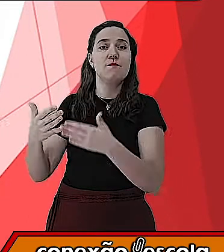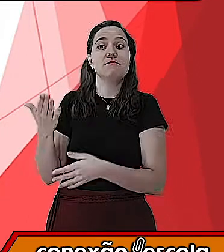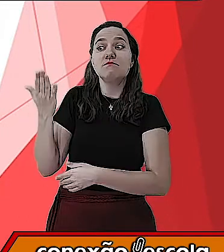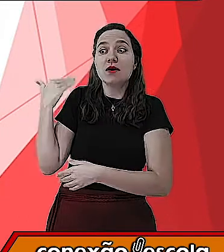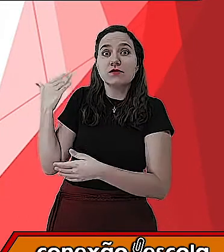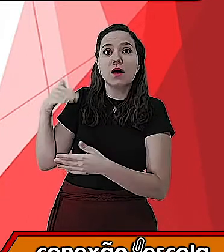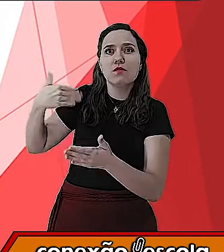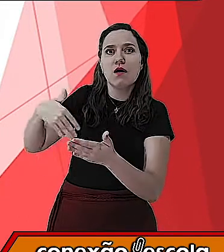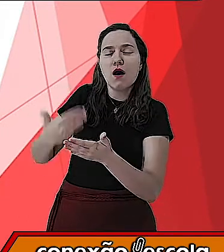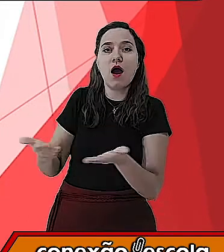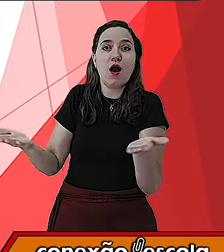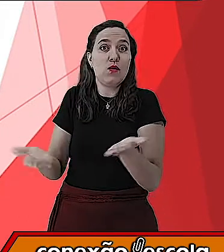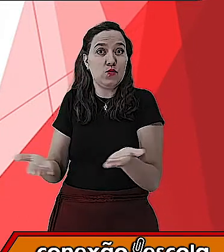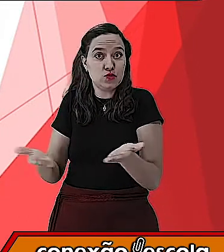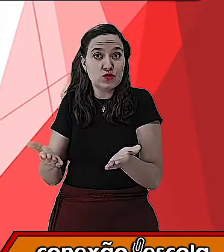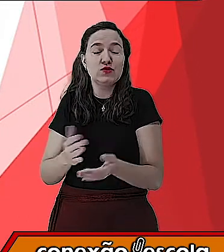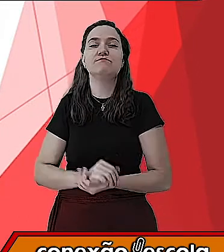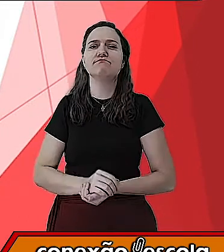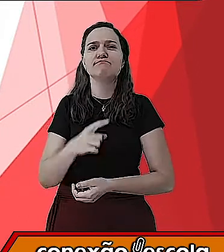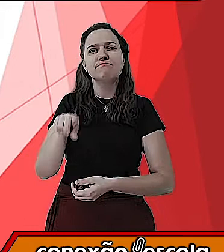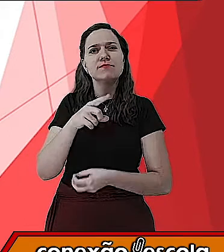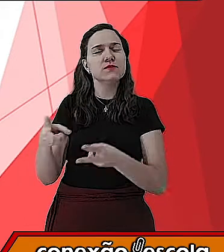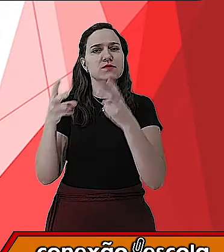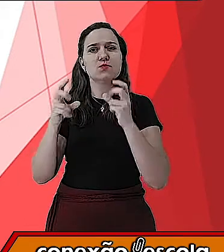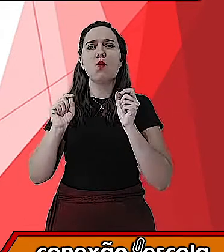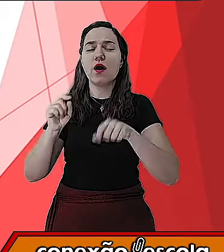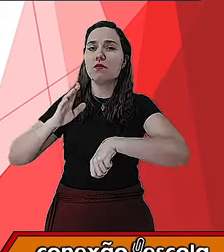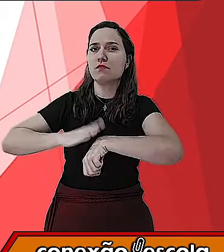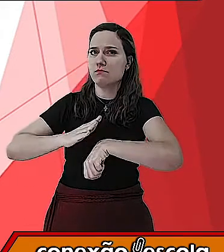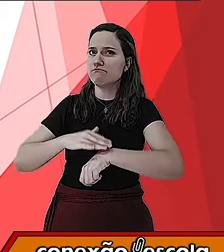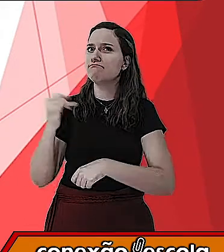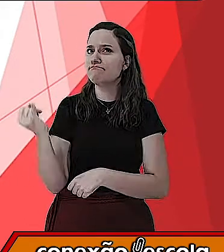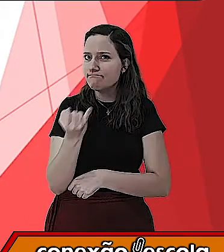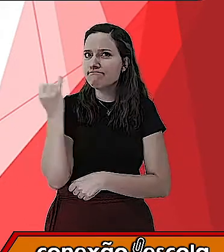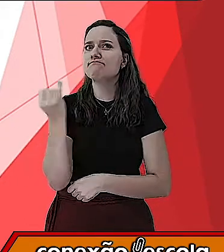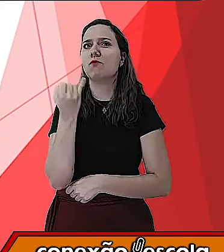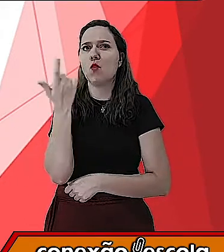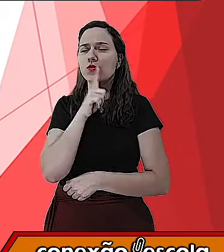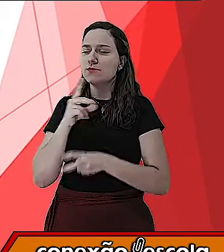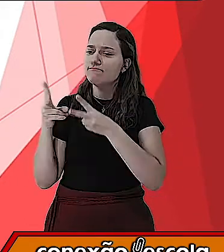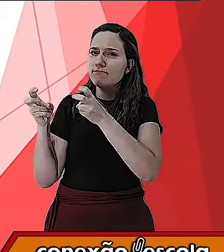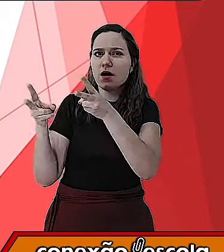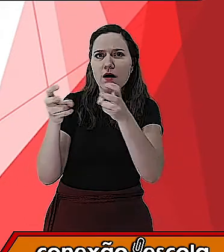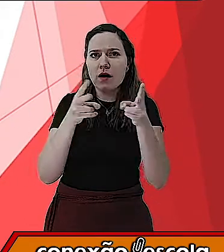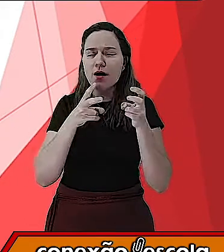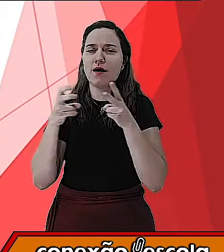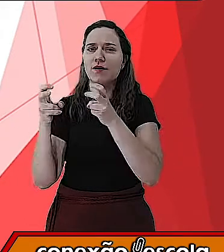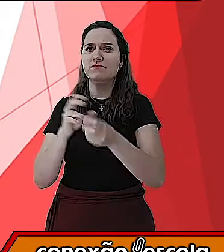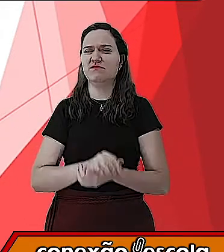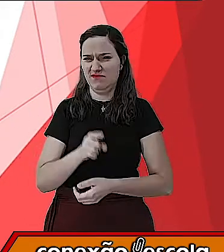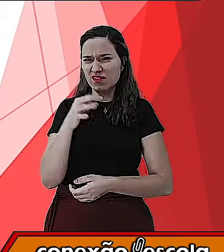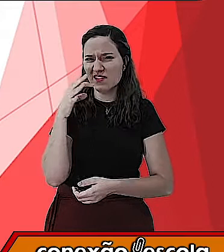para o presente. Vai perceber que o tempo é muito importante para essas observações.